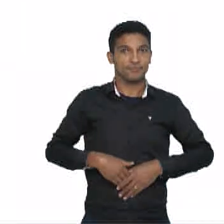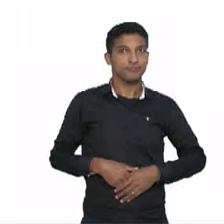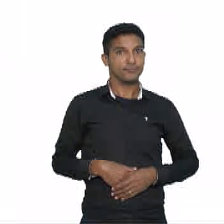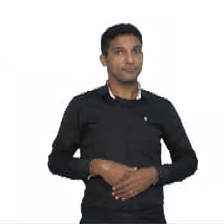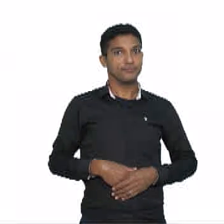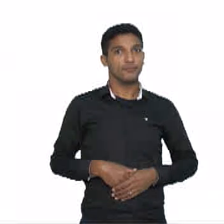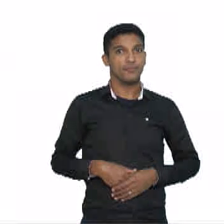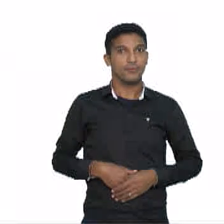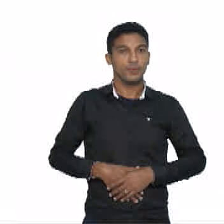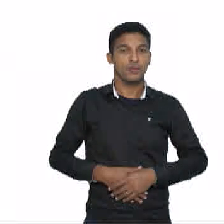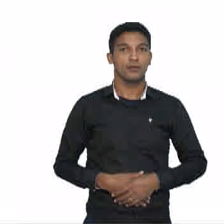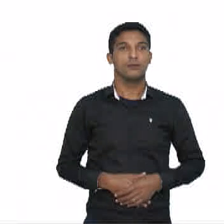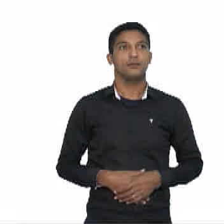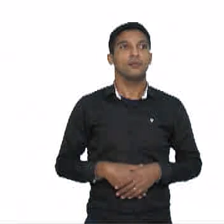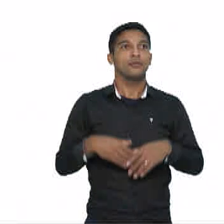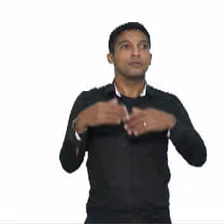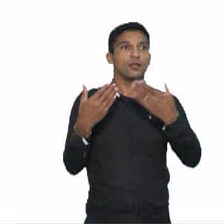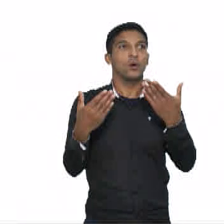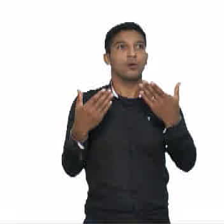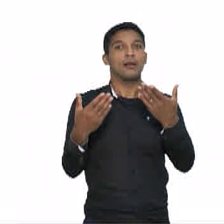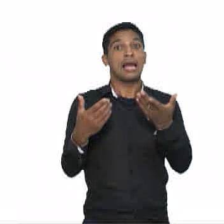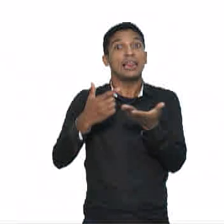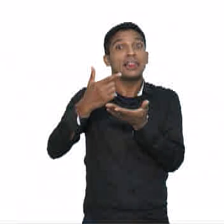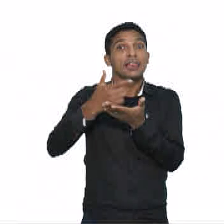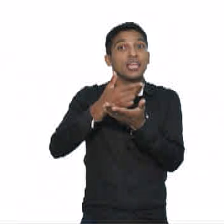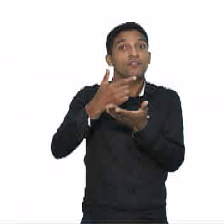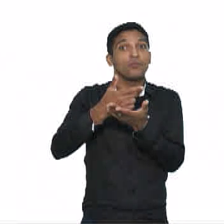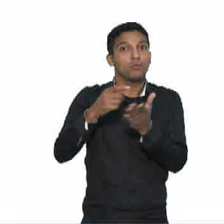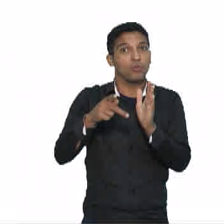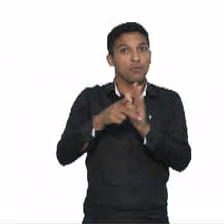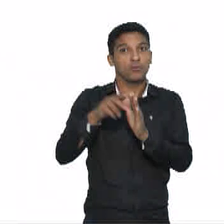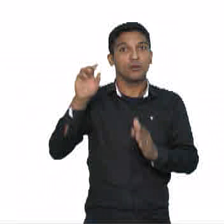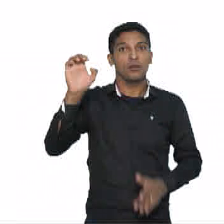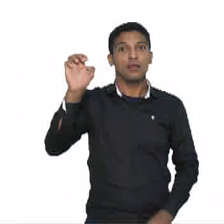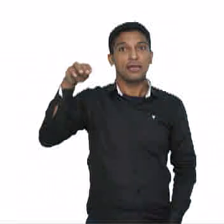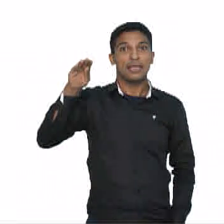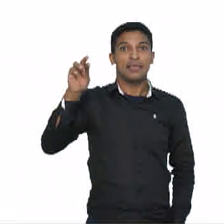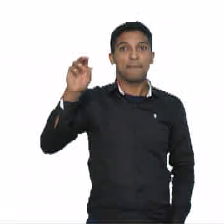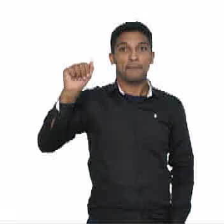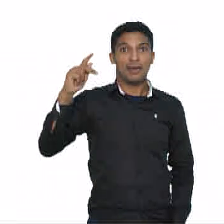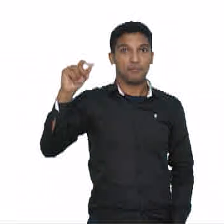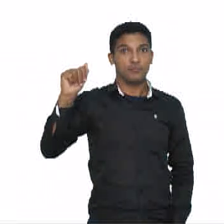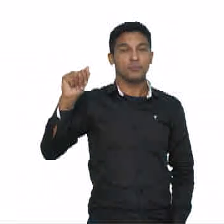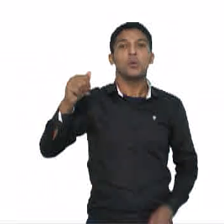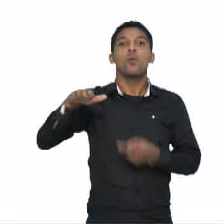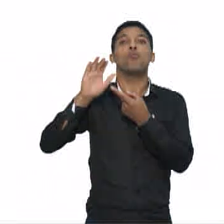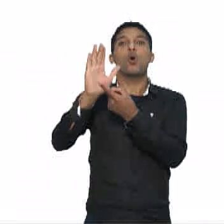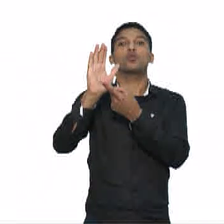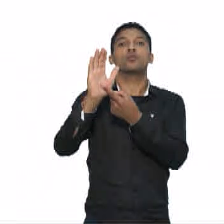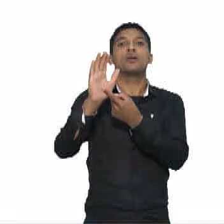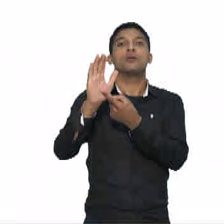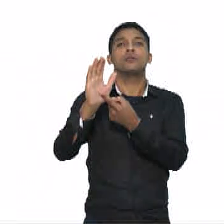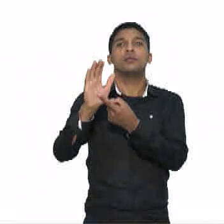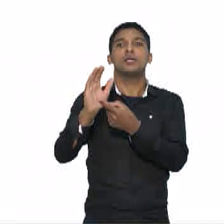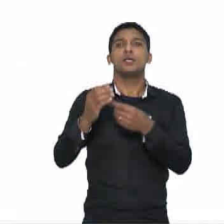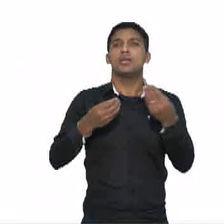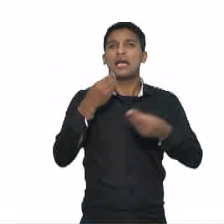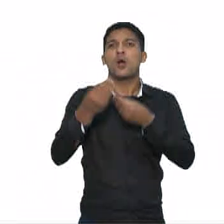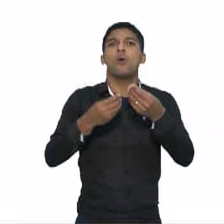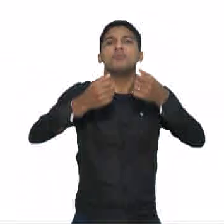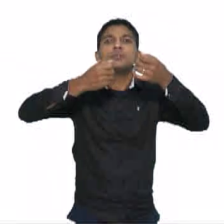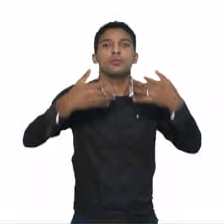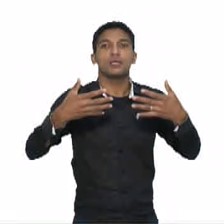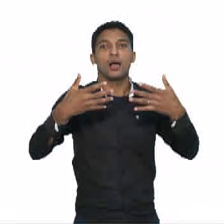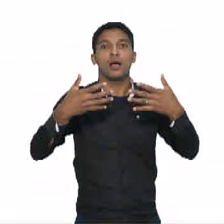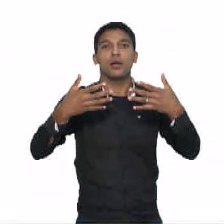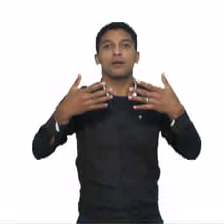Ainda no material da Embrapa, existem diversos fatores que tentam explicar o que levou os caçadores e coletores